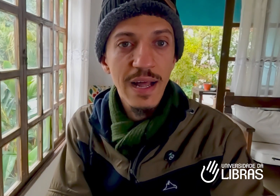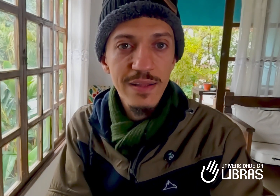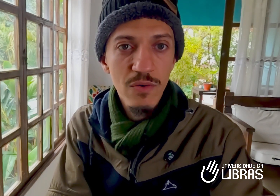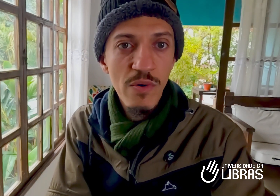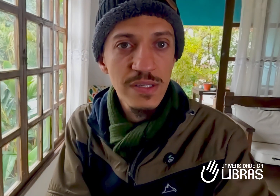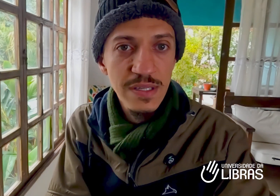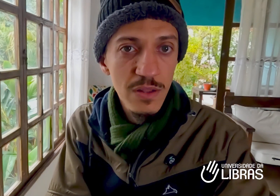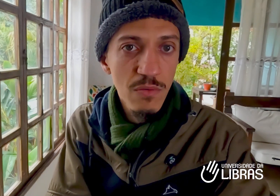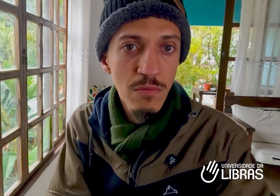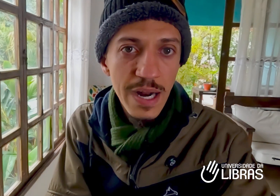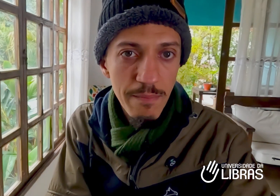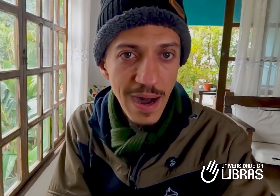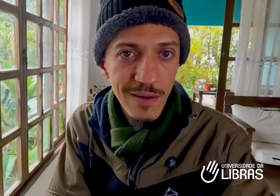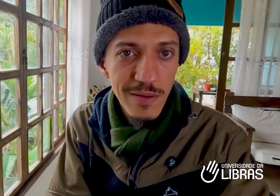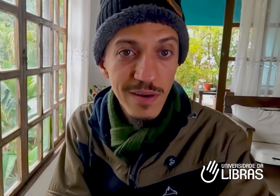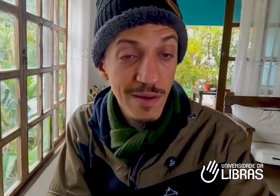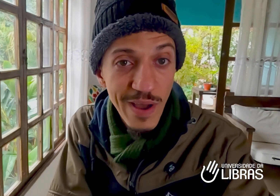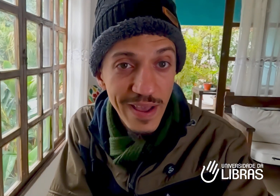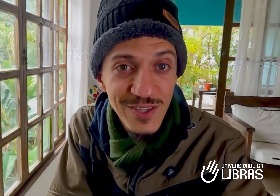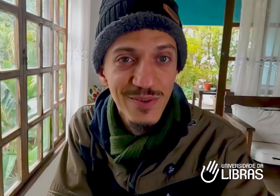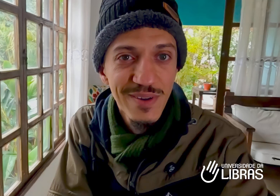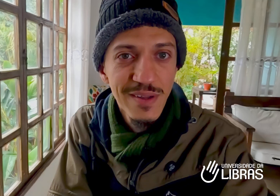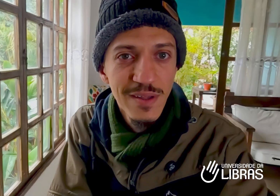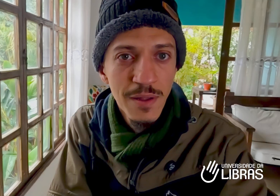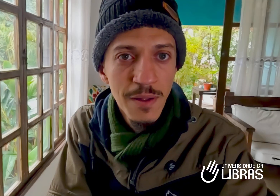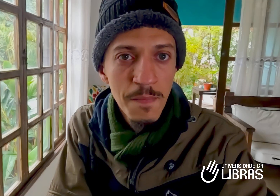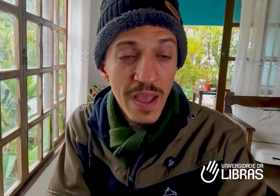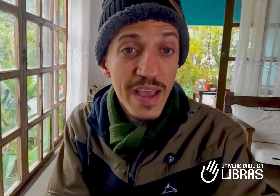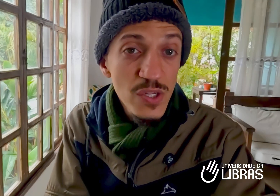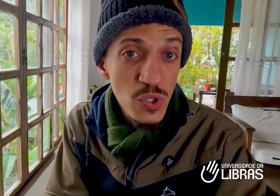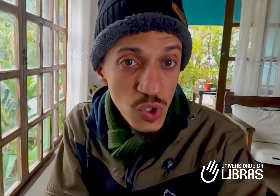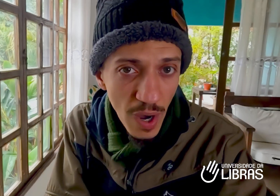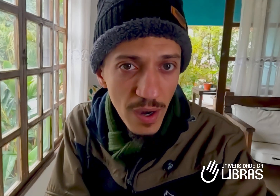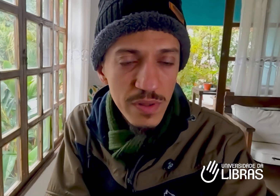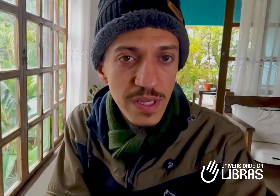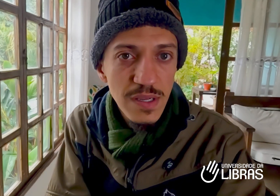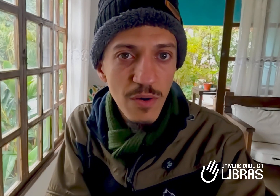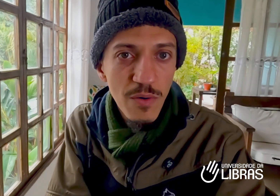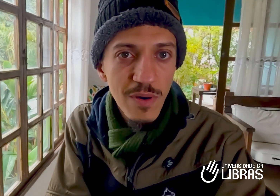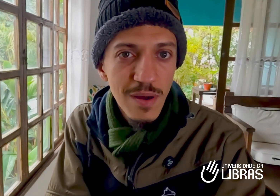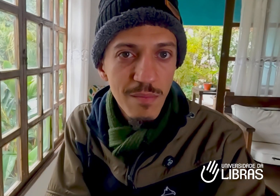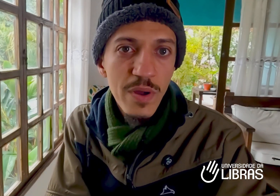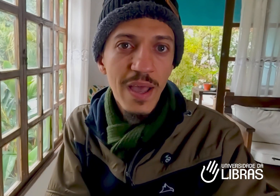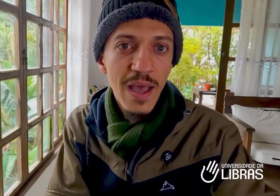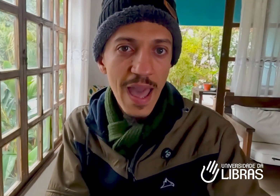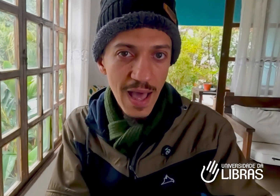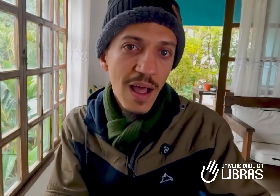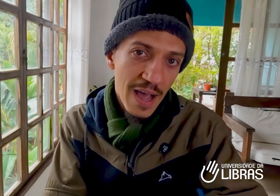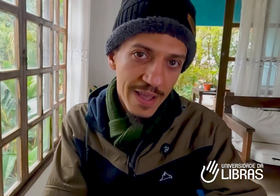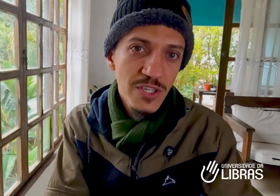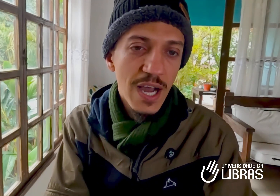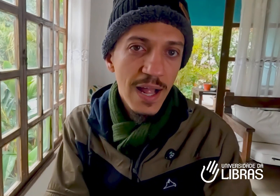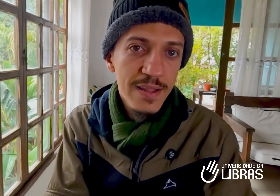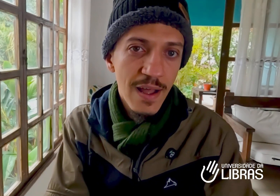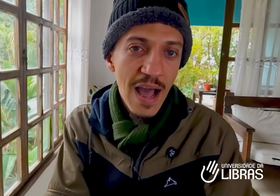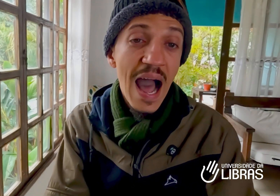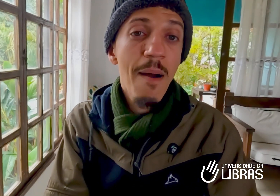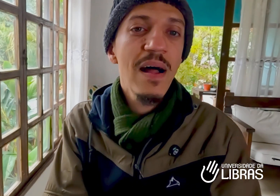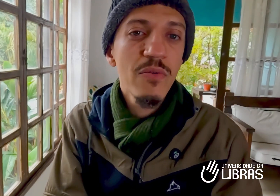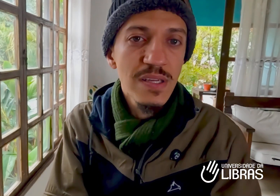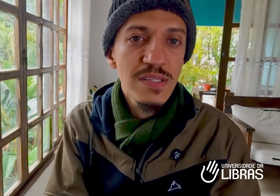enteada dela ter conquistado um trabalho. Não é isso. Isso só aconteceu porque ela, a